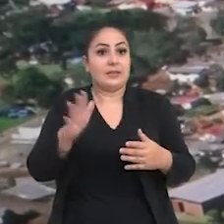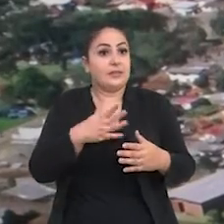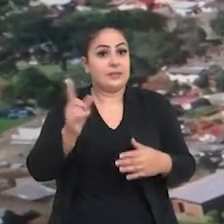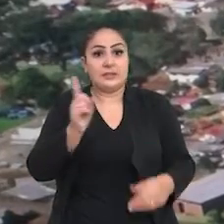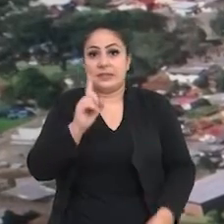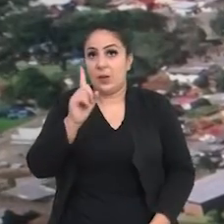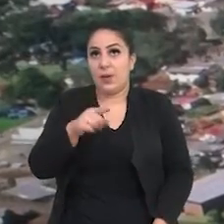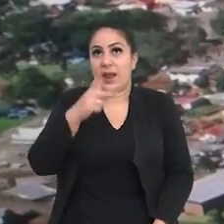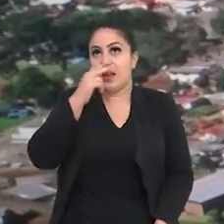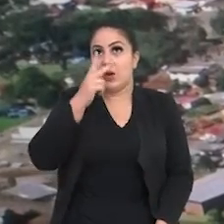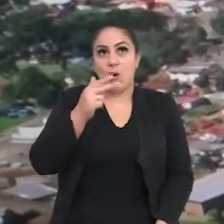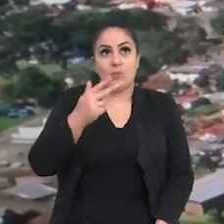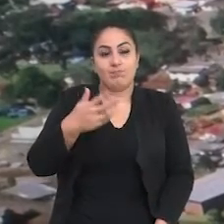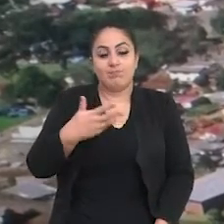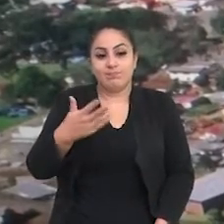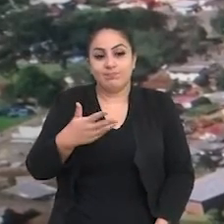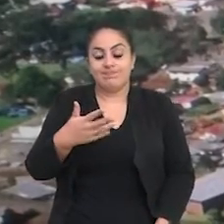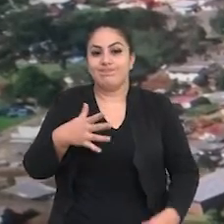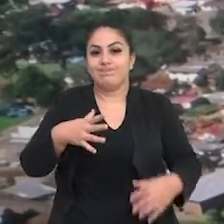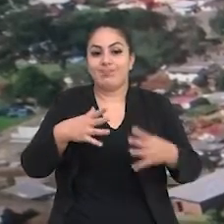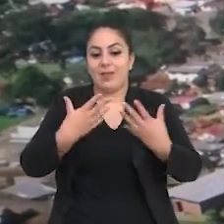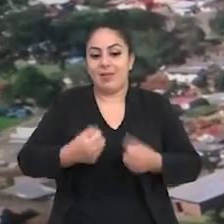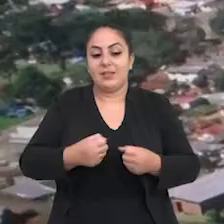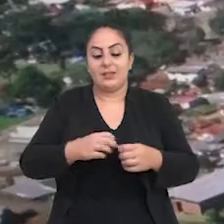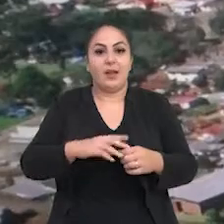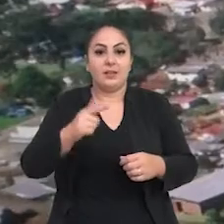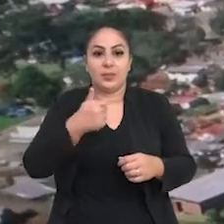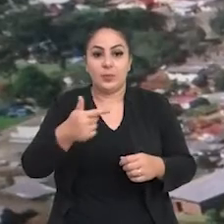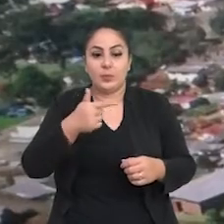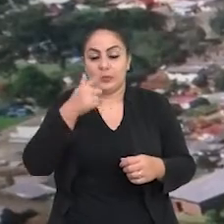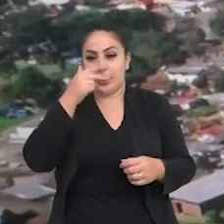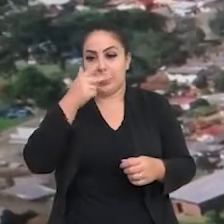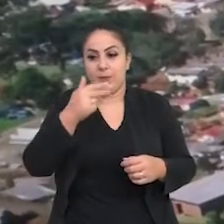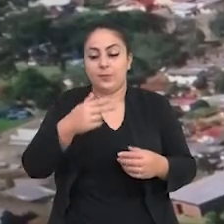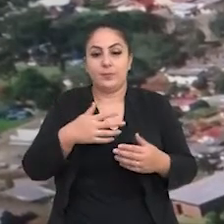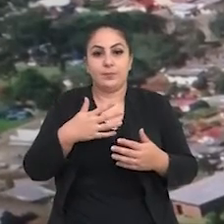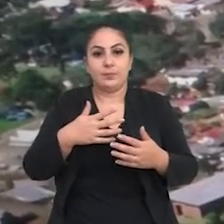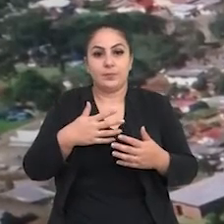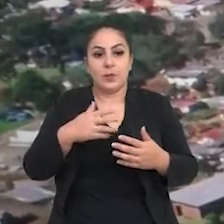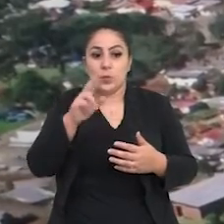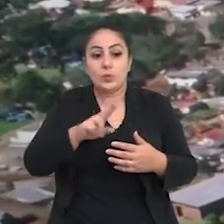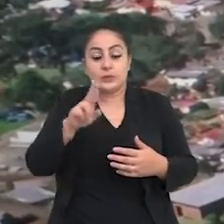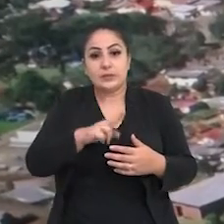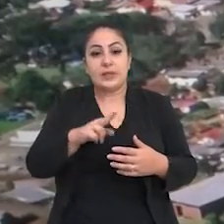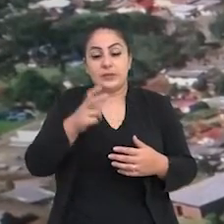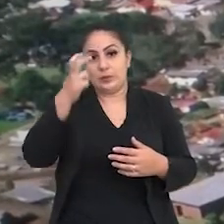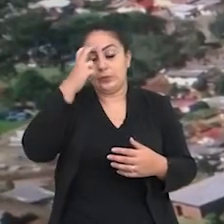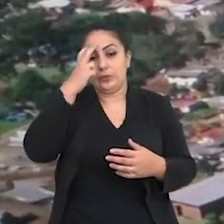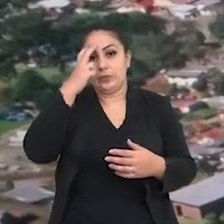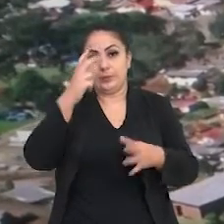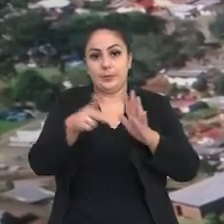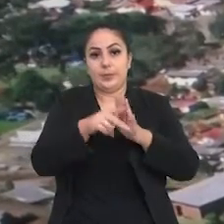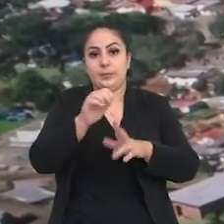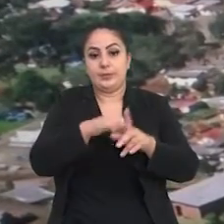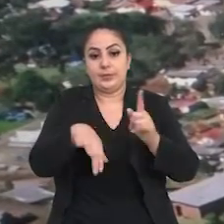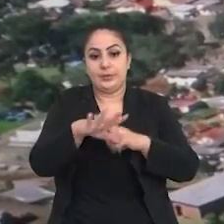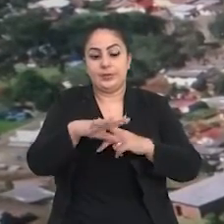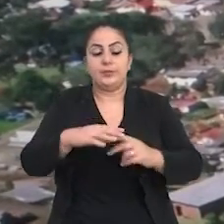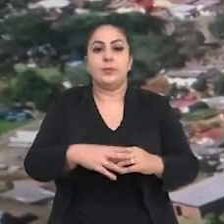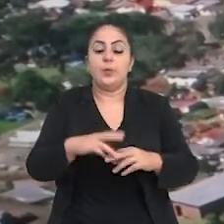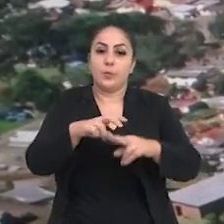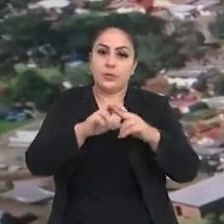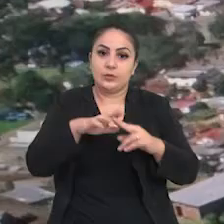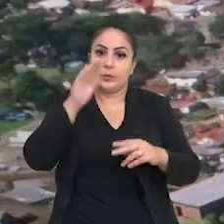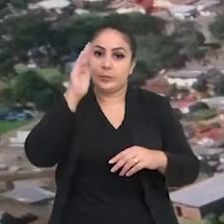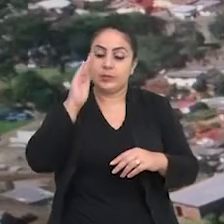não são aderidas, elas não são absorvidas culturalmente pela